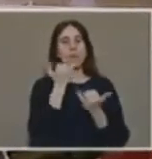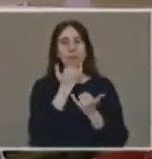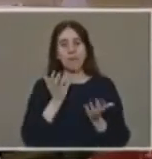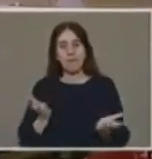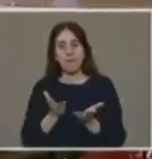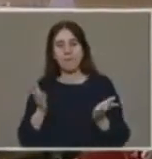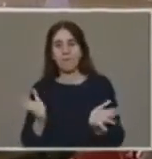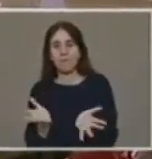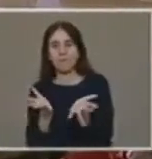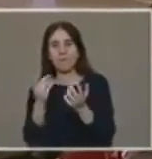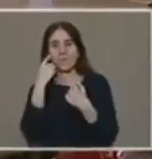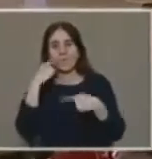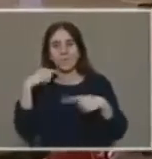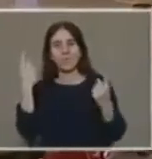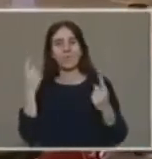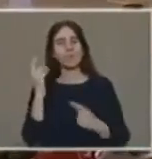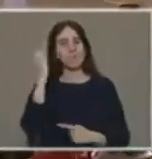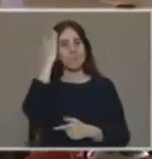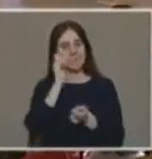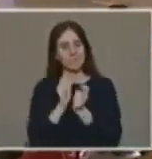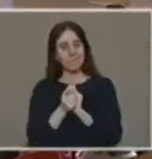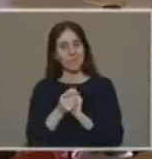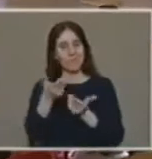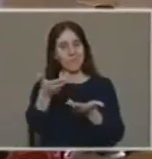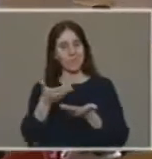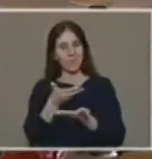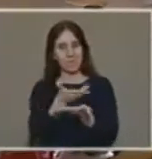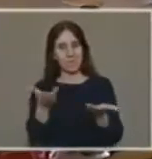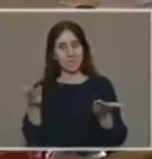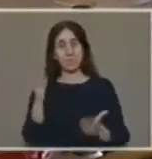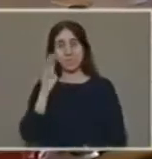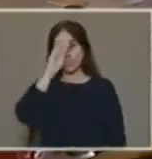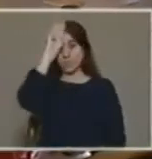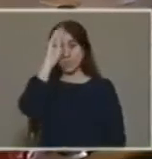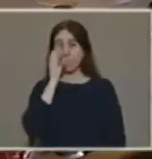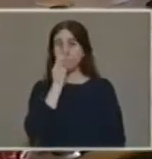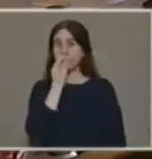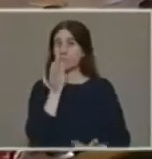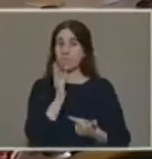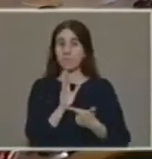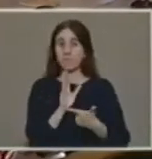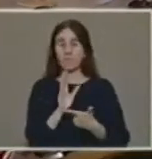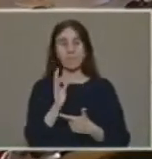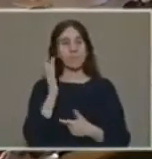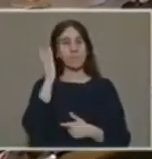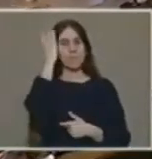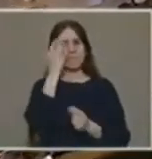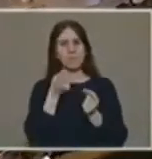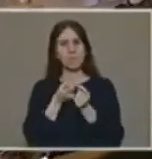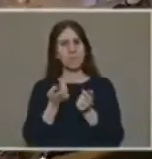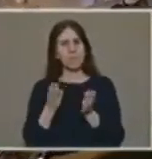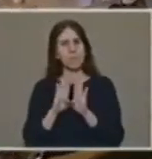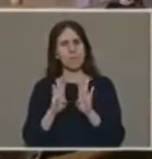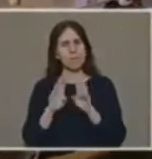é um convite à santidade. O Papa fala, por exemplo, dos santos ao pé da porta, isto